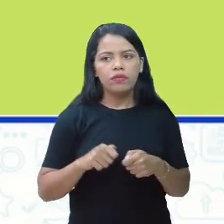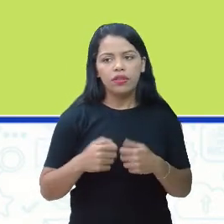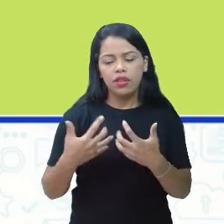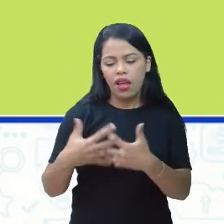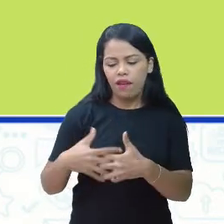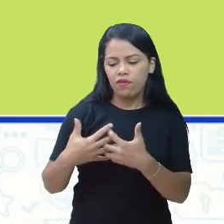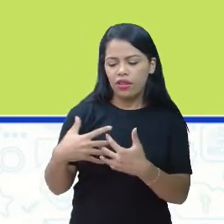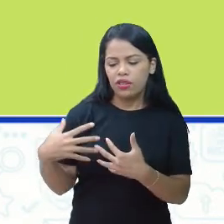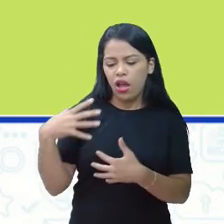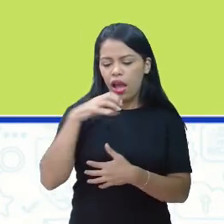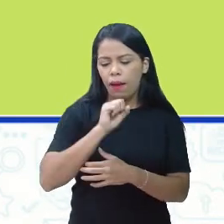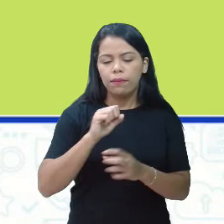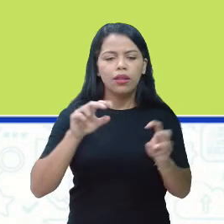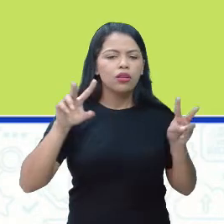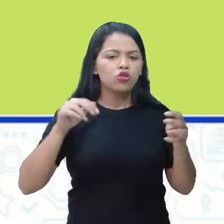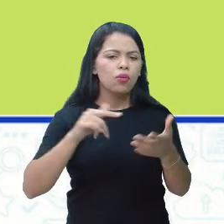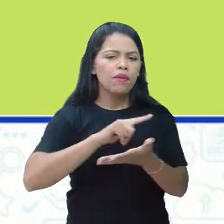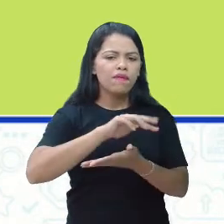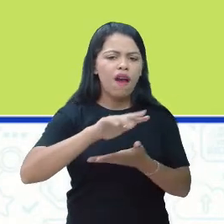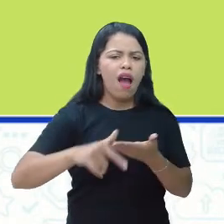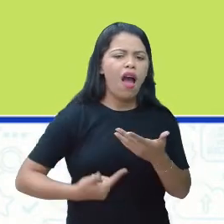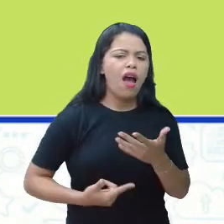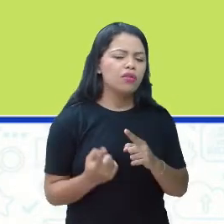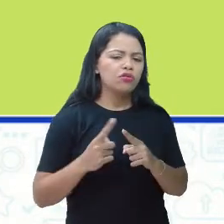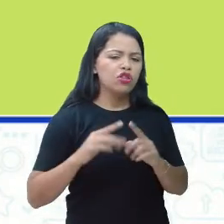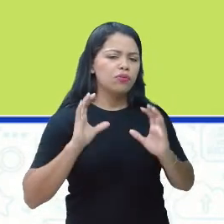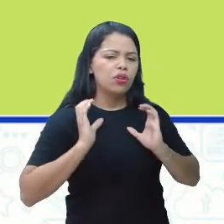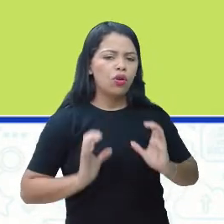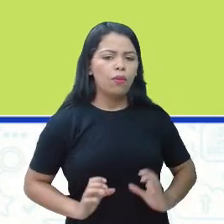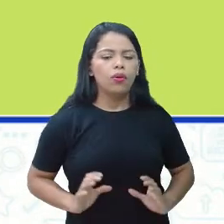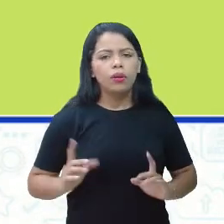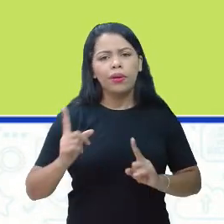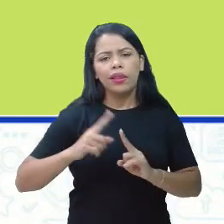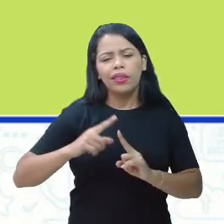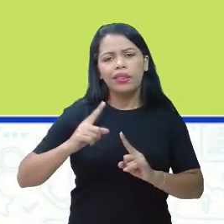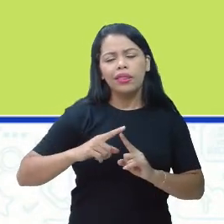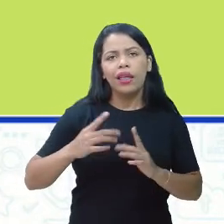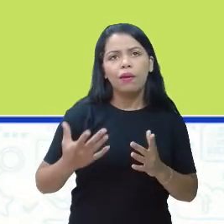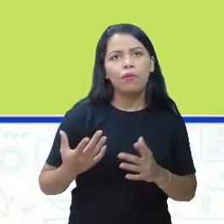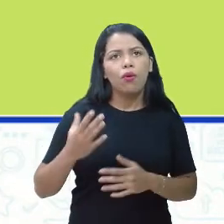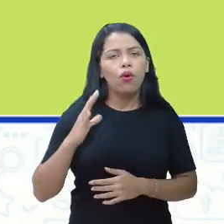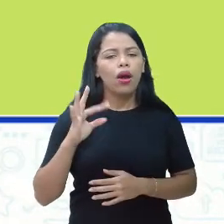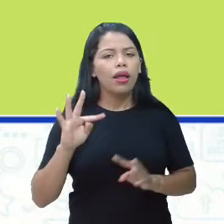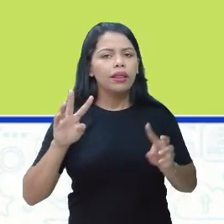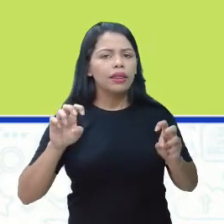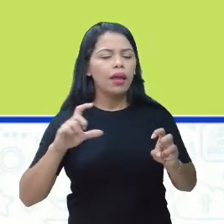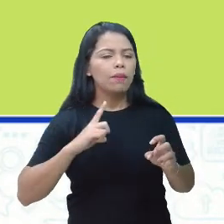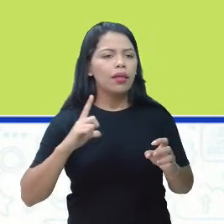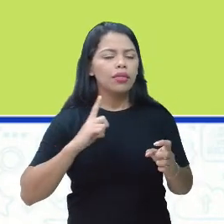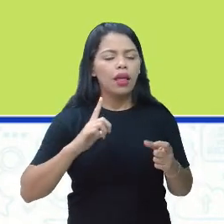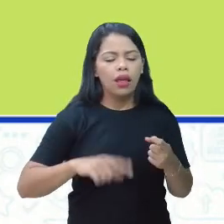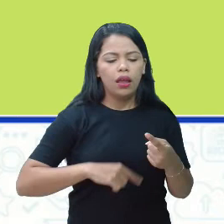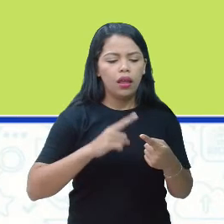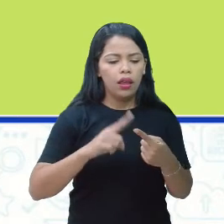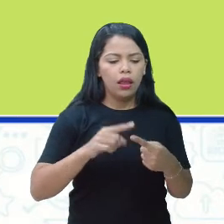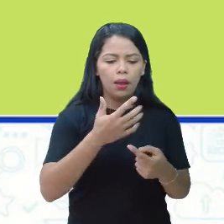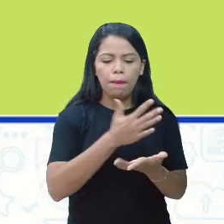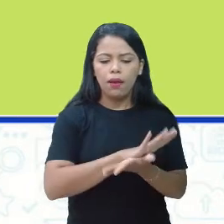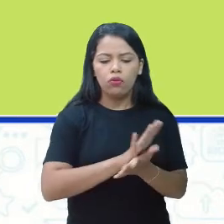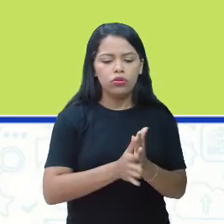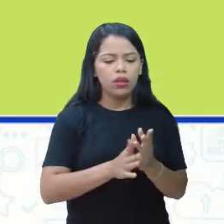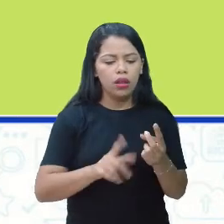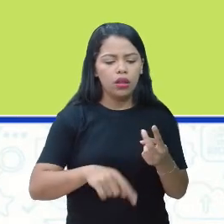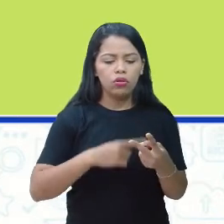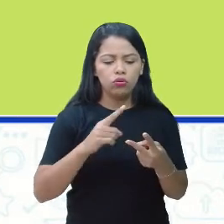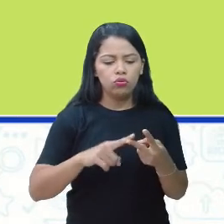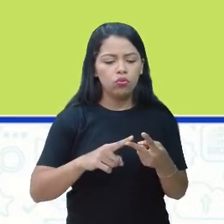formas de comportamento. Os temas abordados podem ser relevantes como preconceito, classe